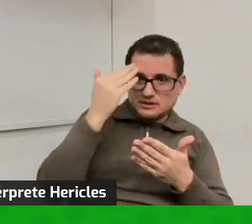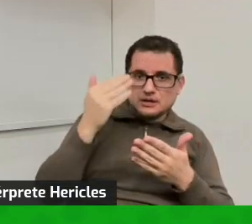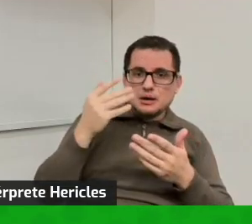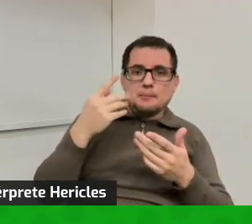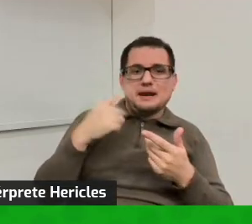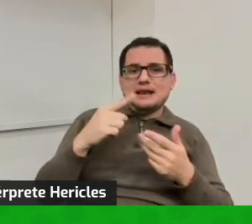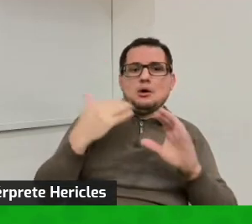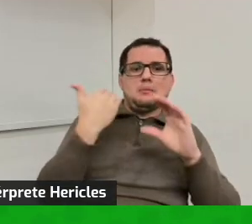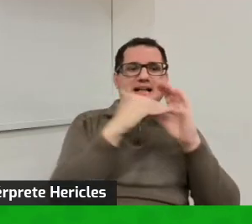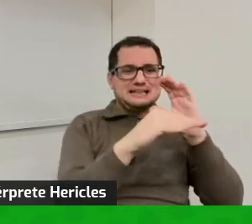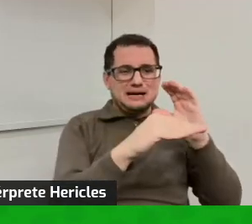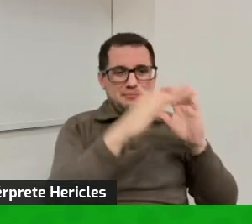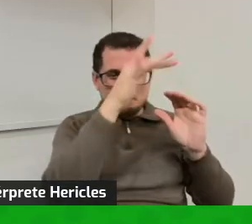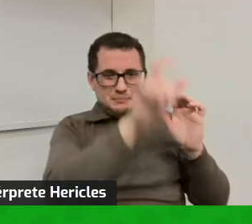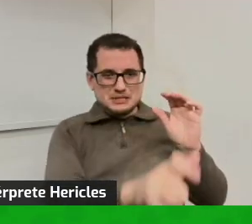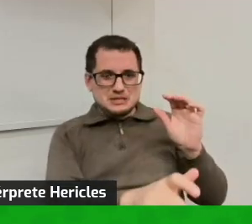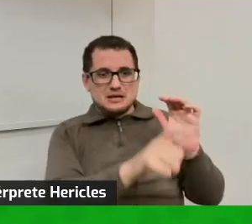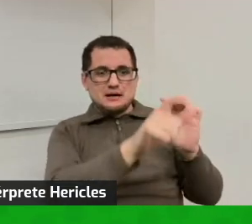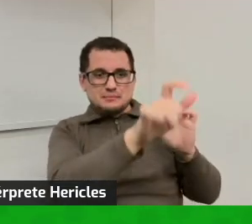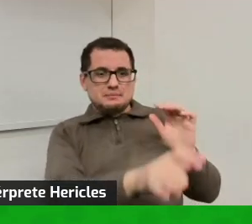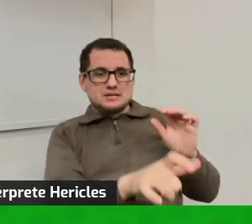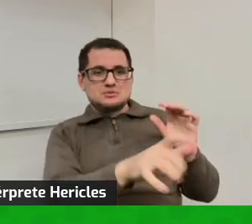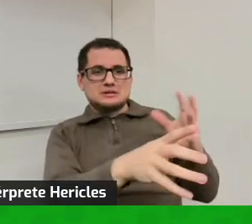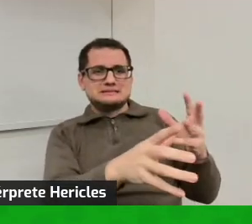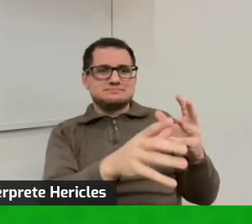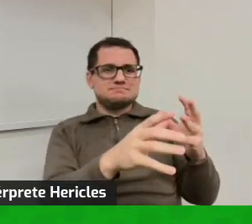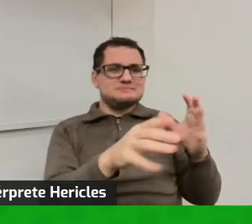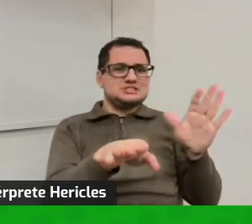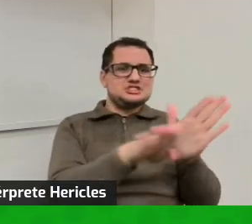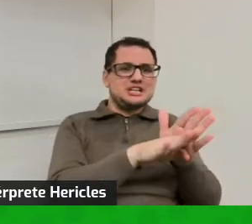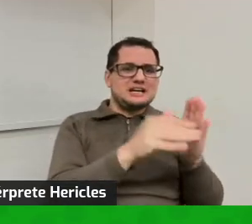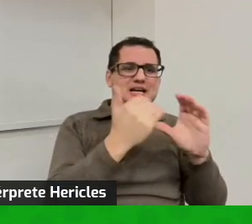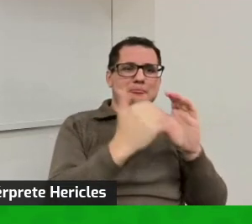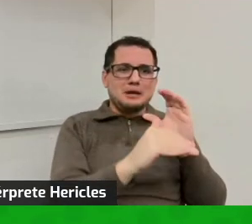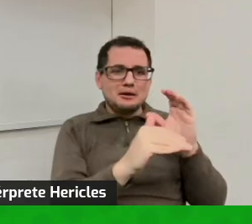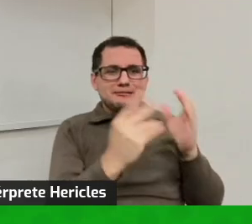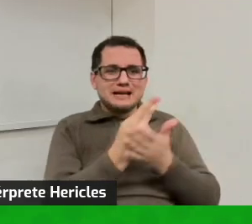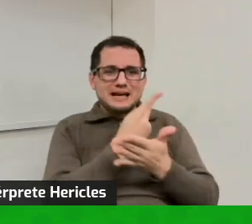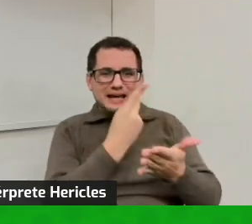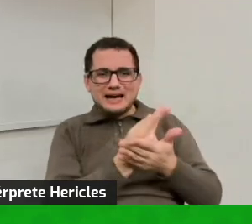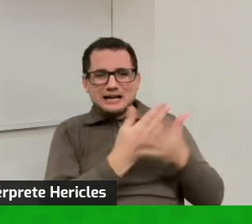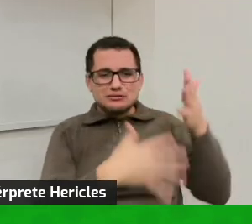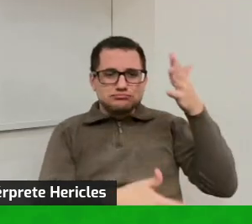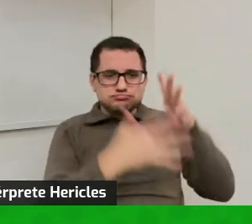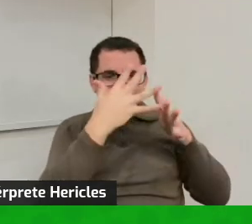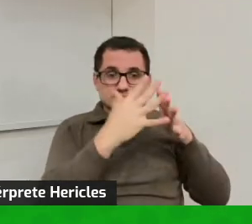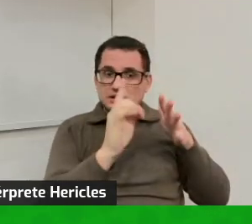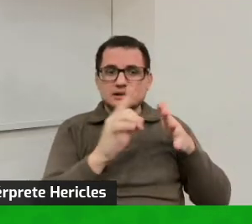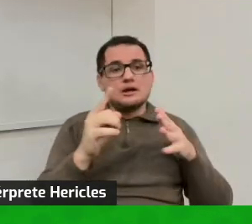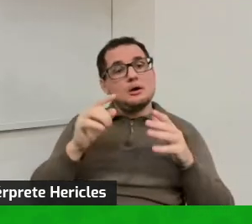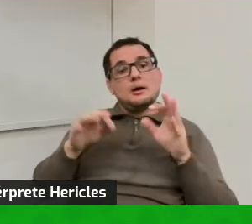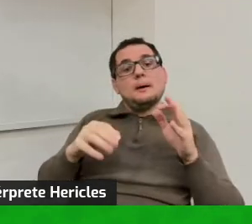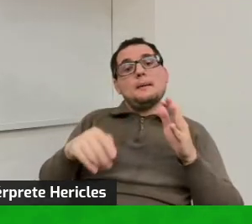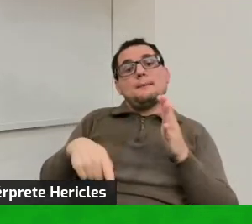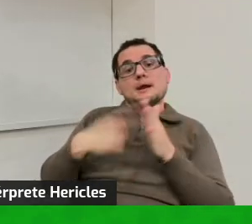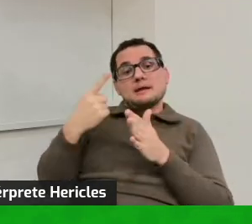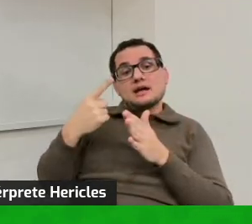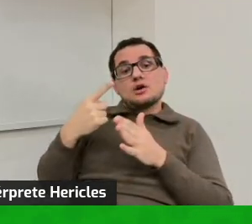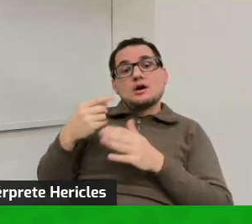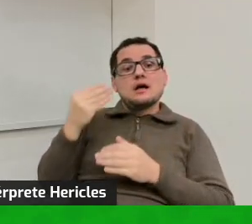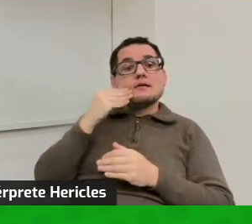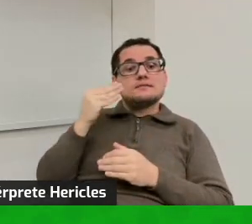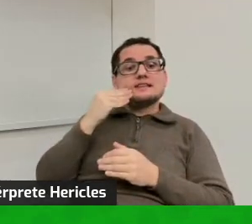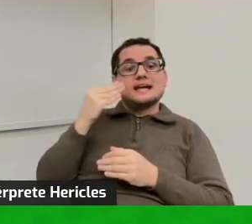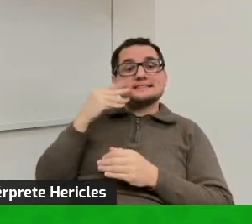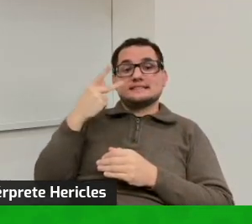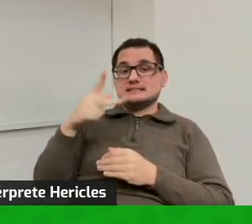e desconfigurou, se perdeu ali, não conseguiu encontrar direito e tudo mais, e tenha ficado algum gap.